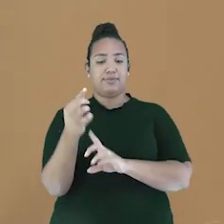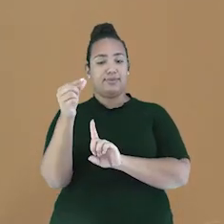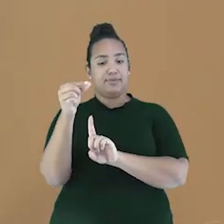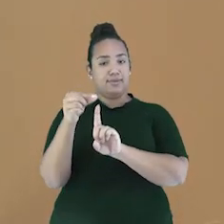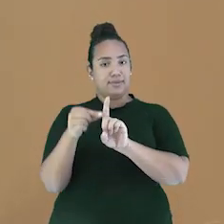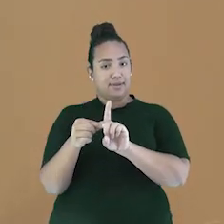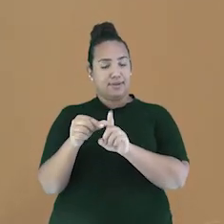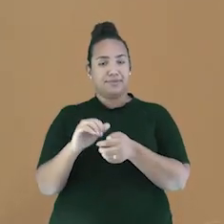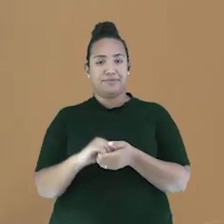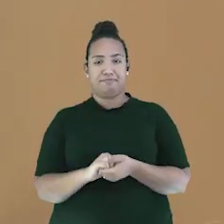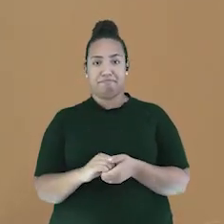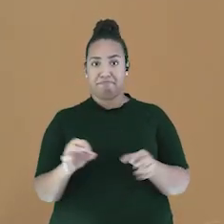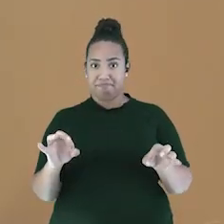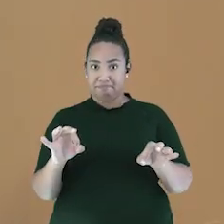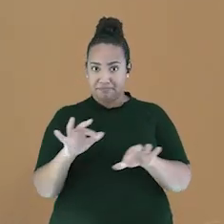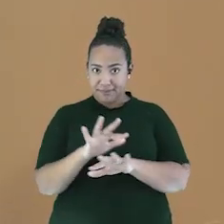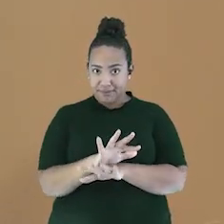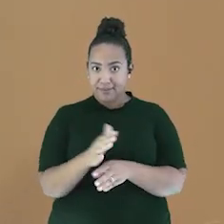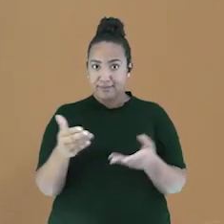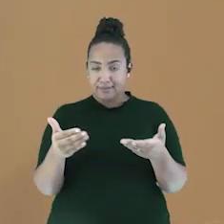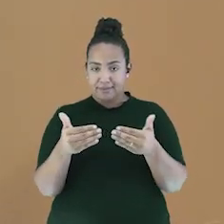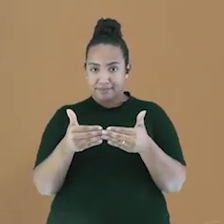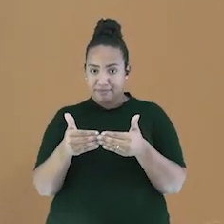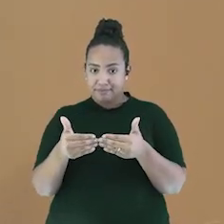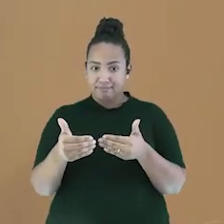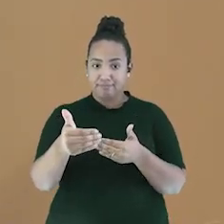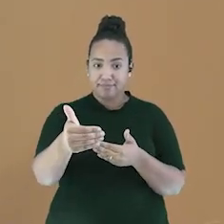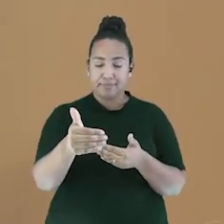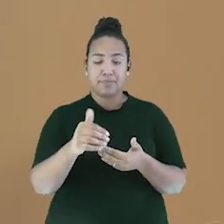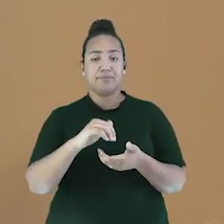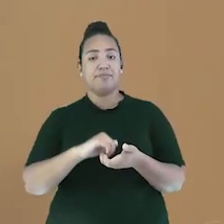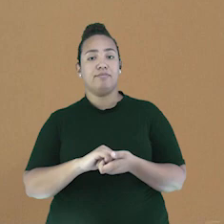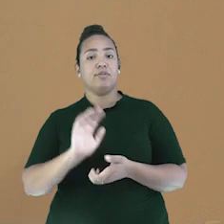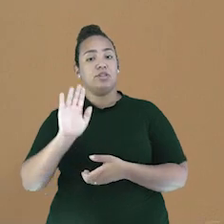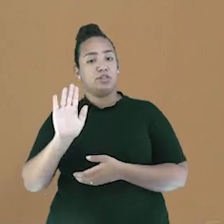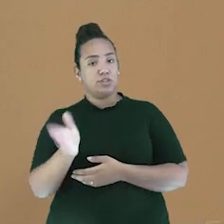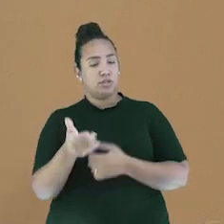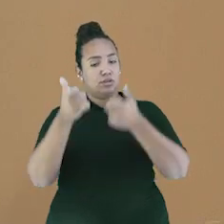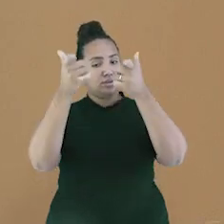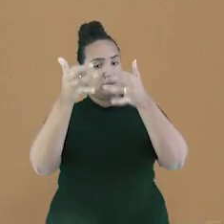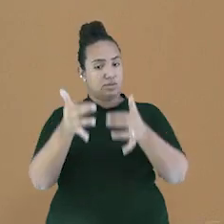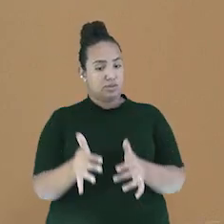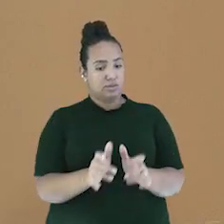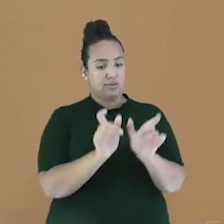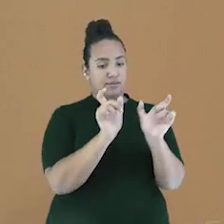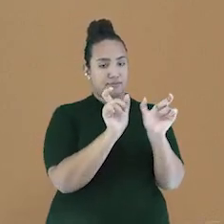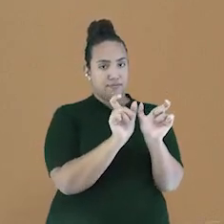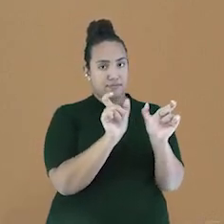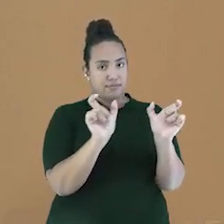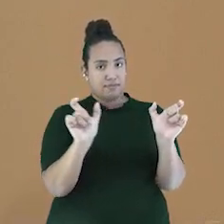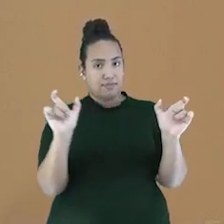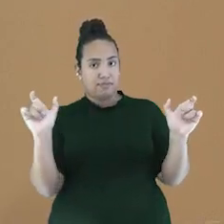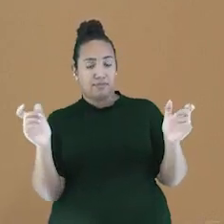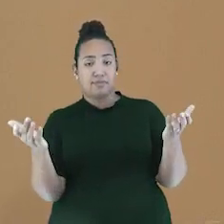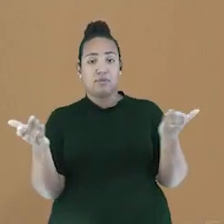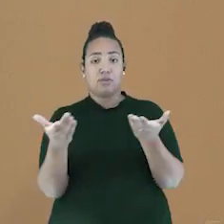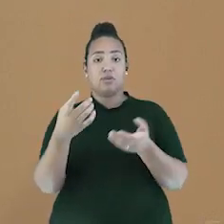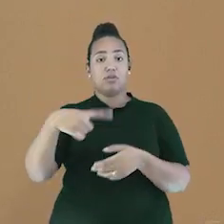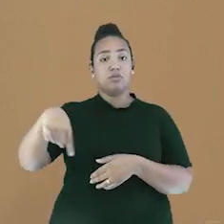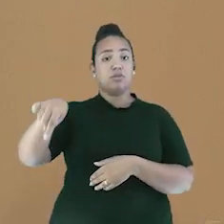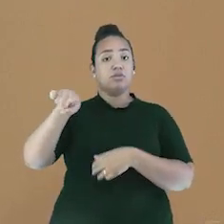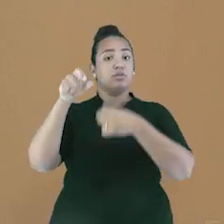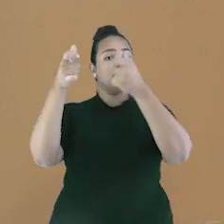para a próxima etapa já que falamos de decomposição agora vamos falar da composição